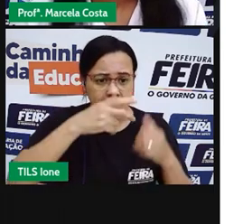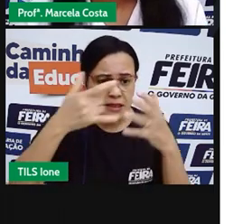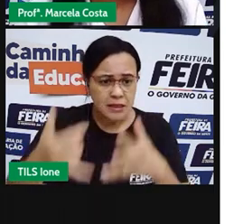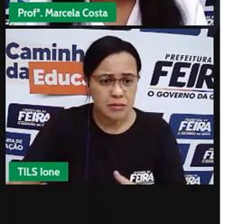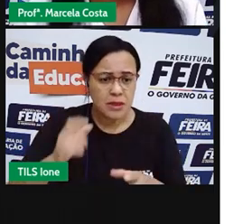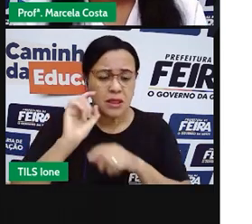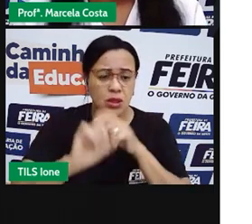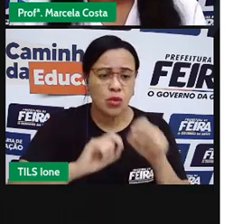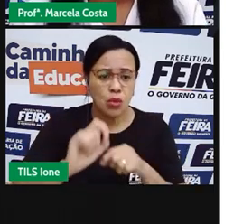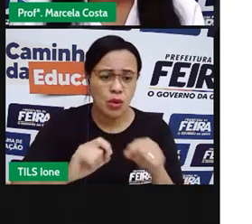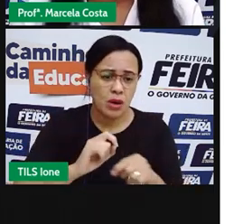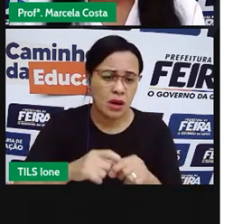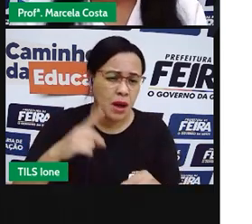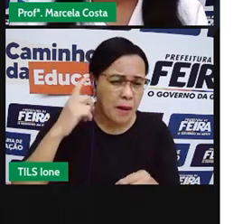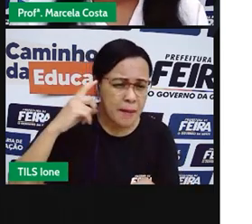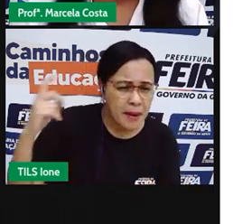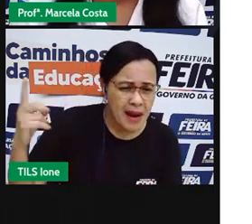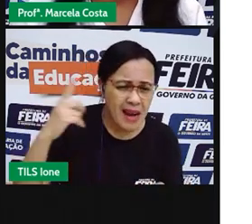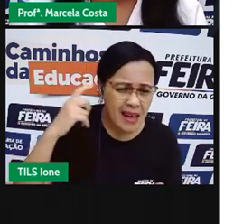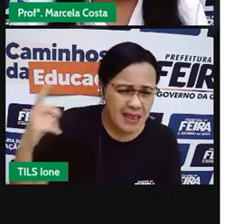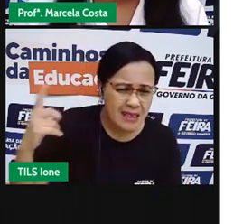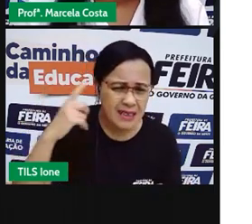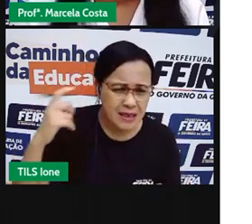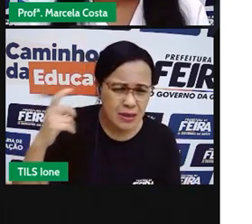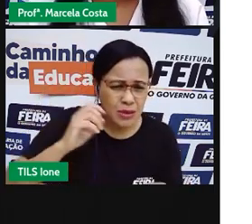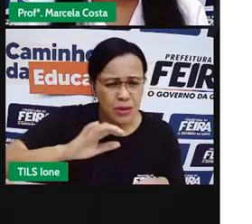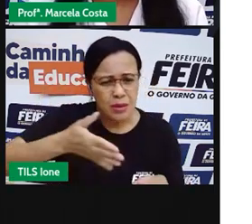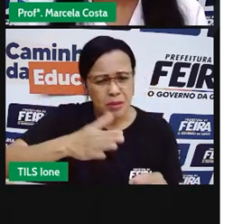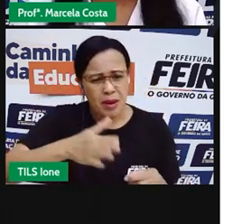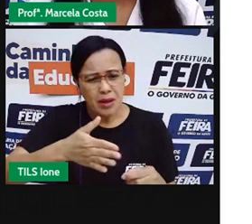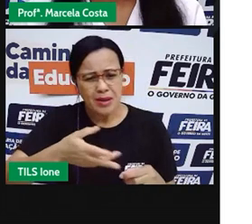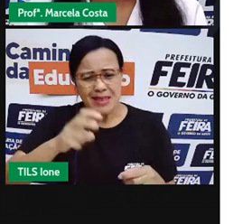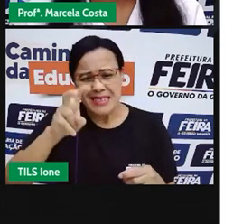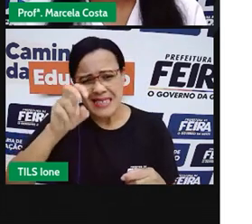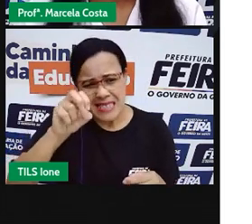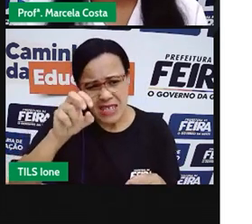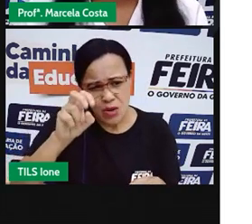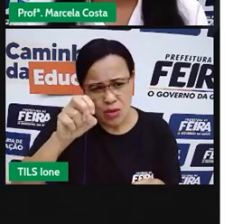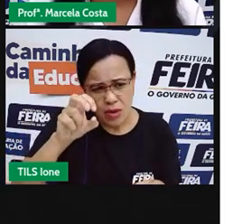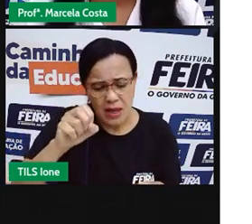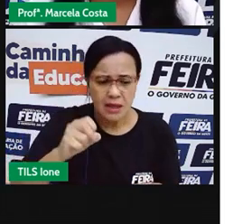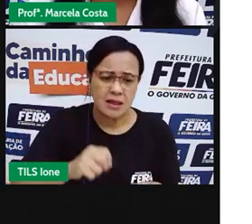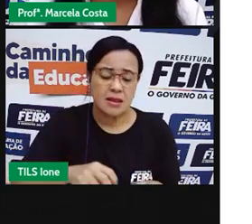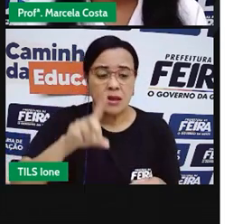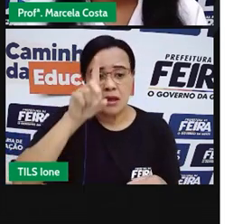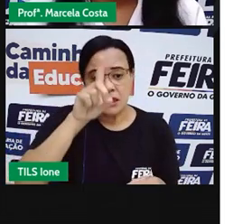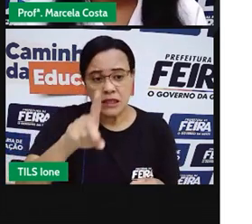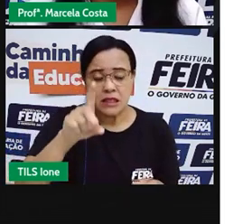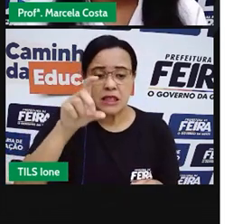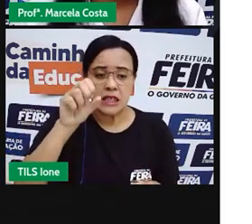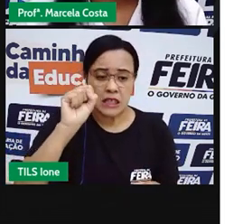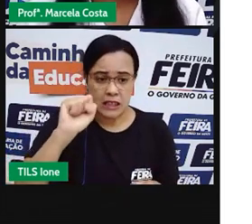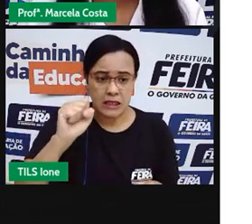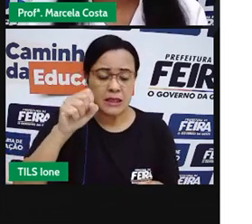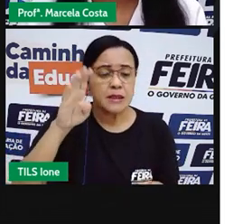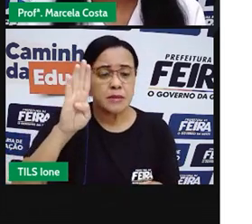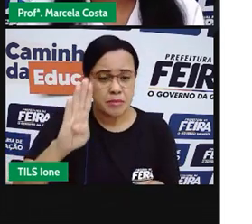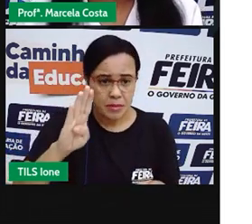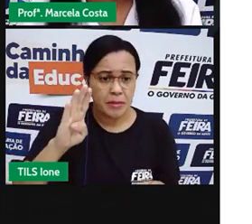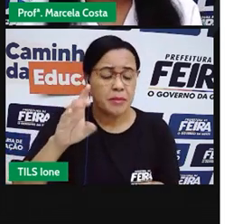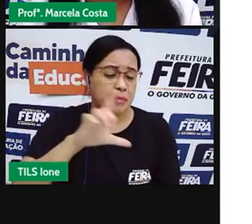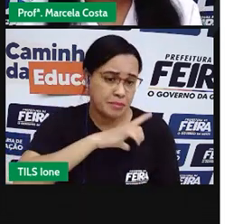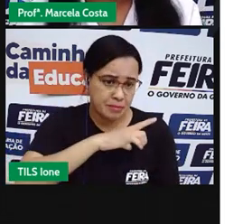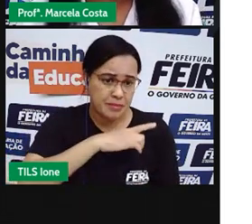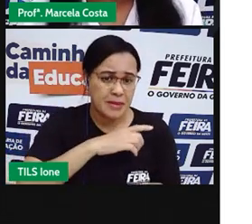som, ele deve ficar entre até 50 decibéis, é a unidade de medida de som. Se